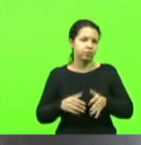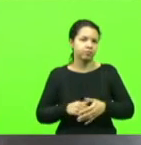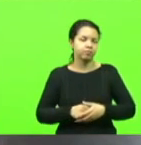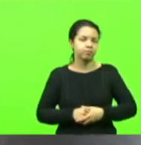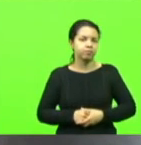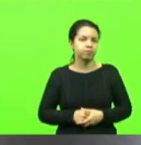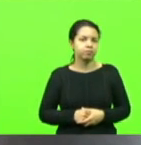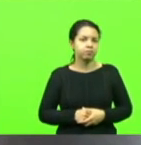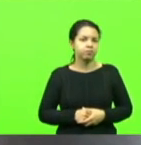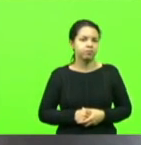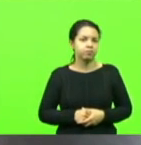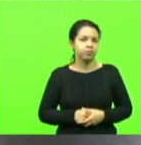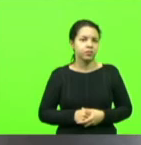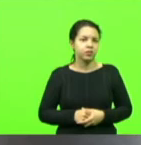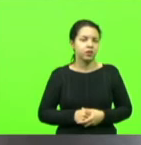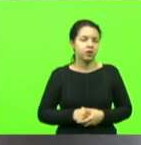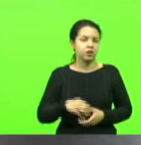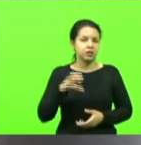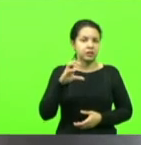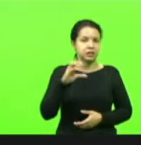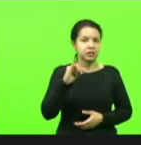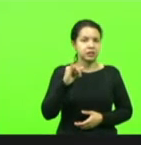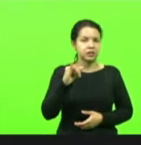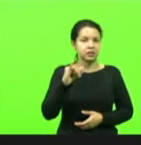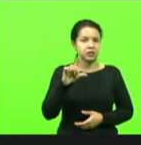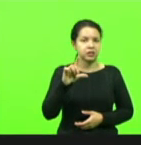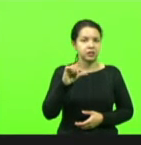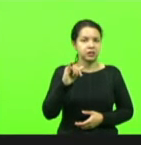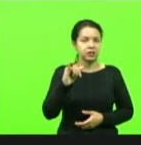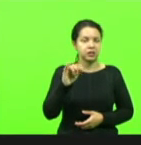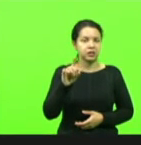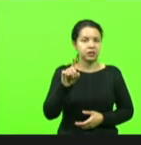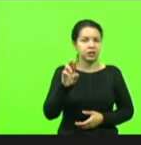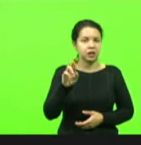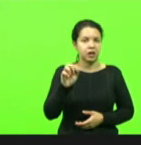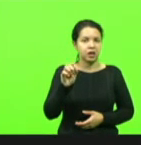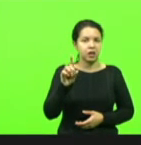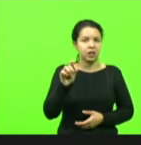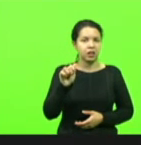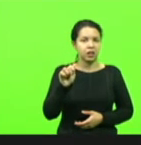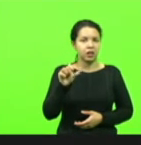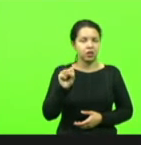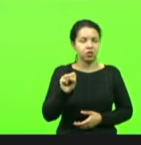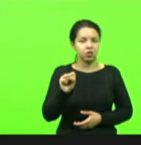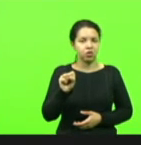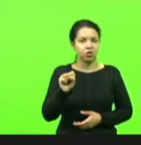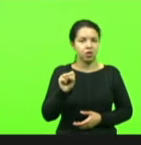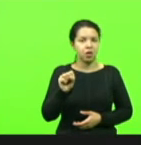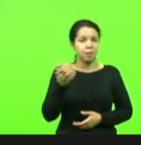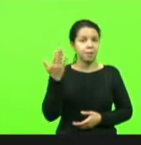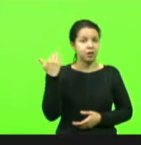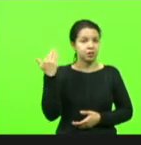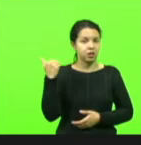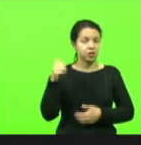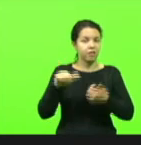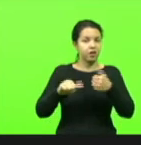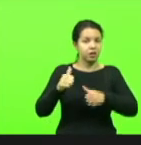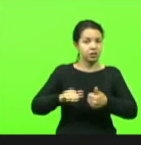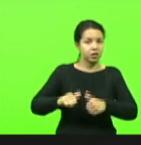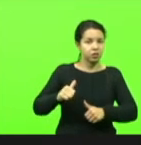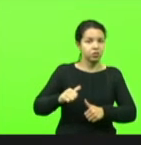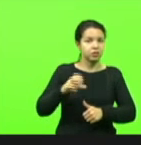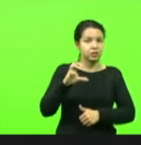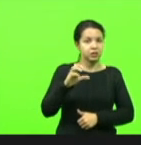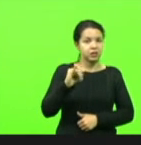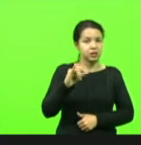e eu não sei cilindradas na verdade que ocorre antes era comparado é na avaliado por ser hidratados